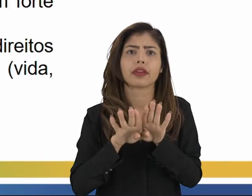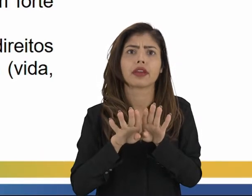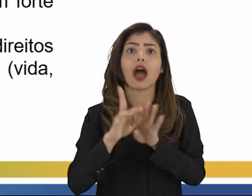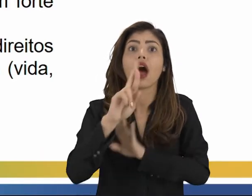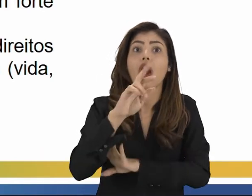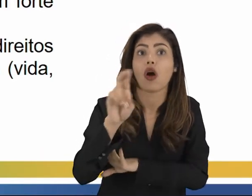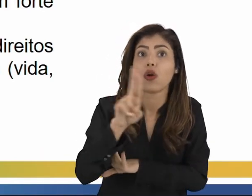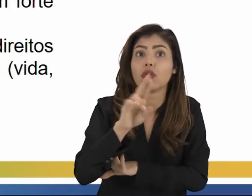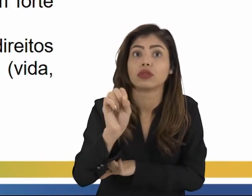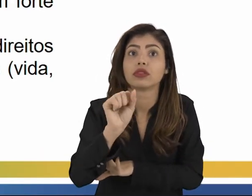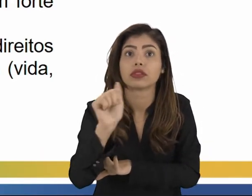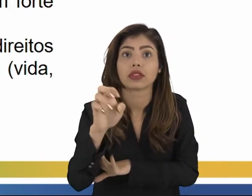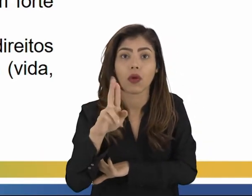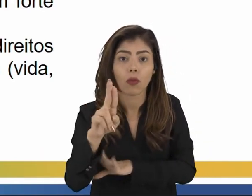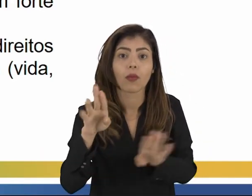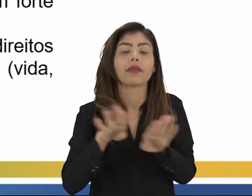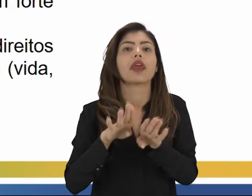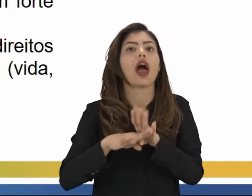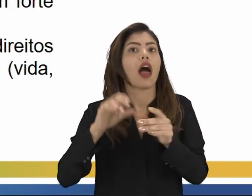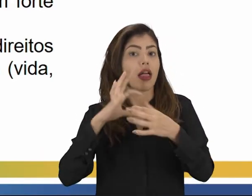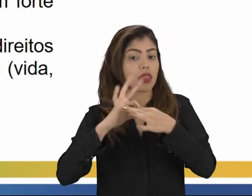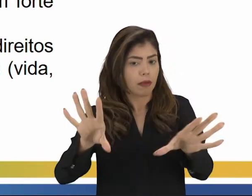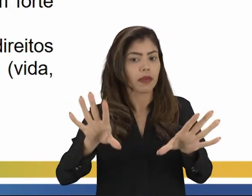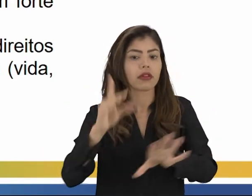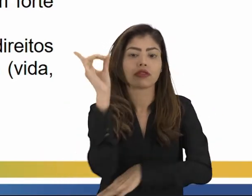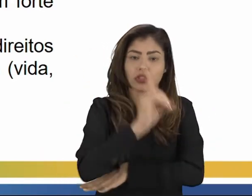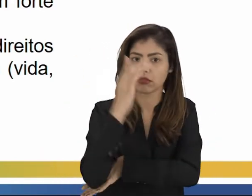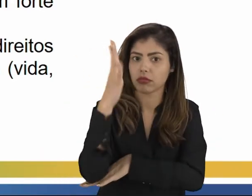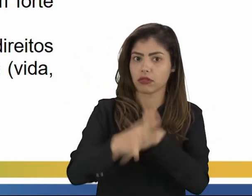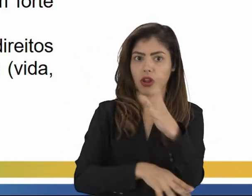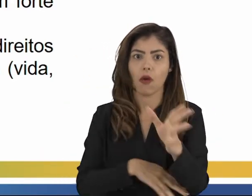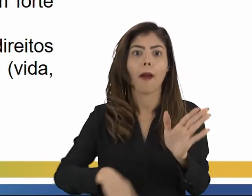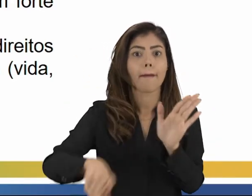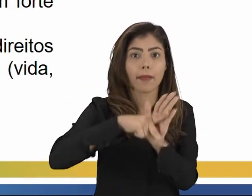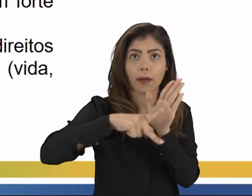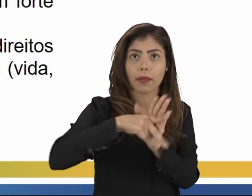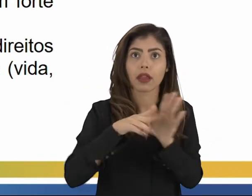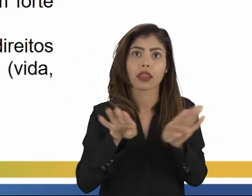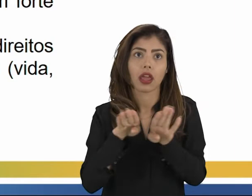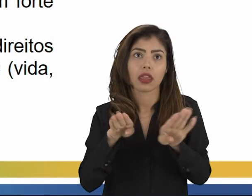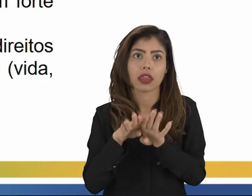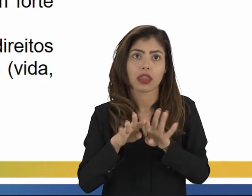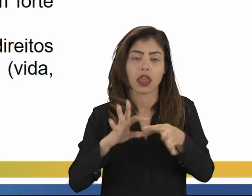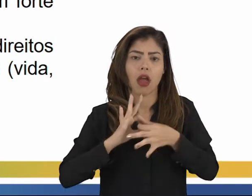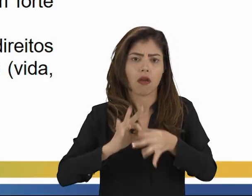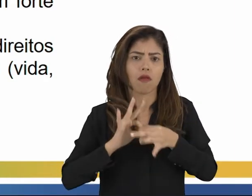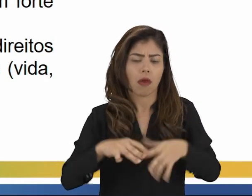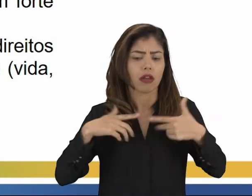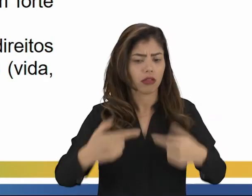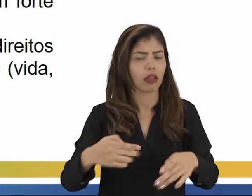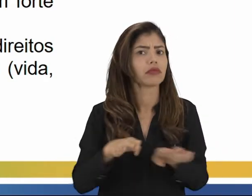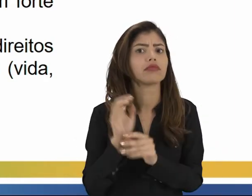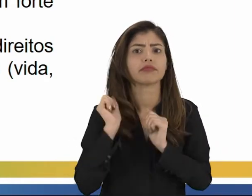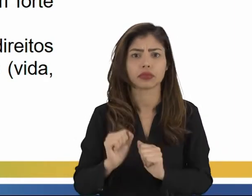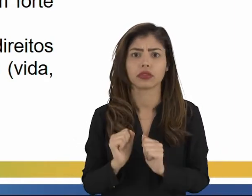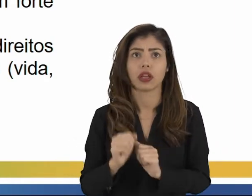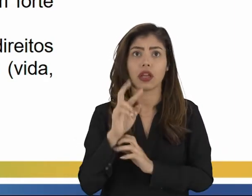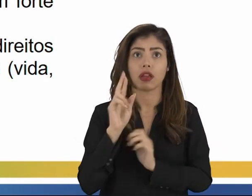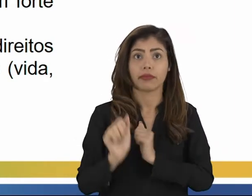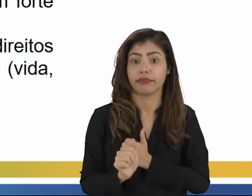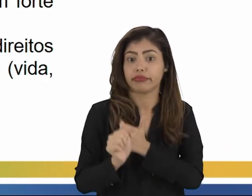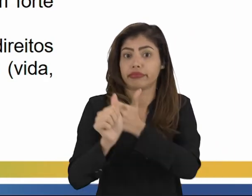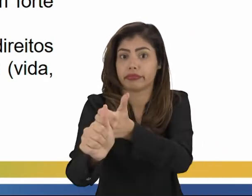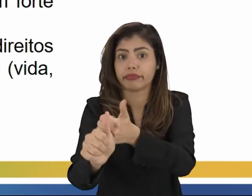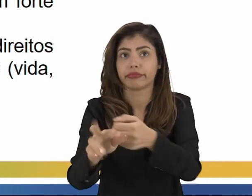de Rousseau. Direitos naturais, vida, liberdade e propriedade, e direito à rebelião. Rousseau ele foi até perseguido,